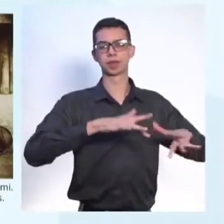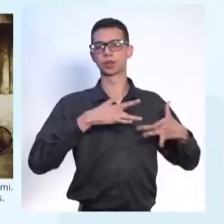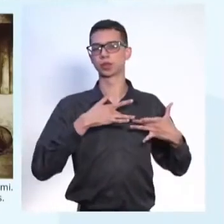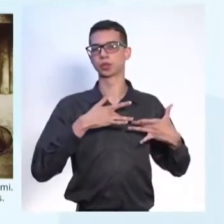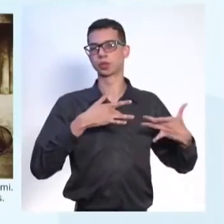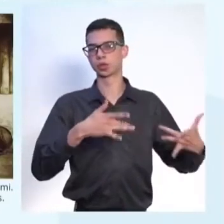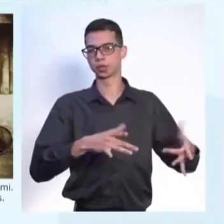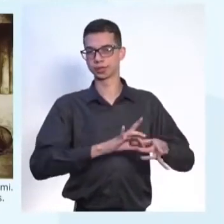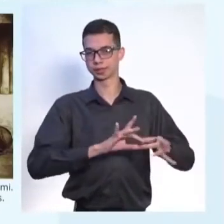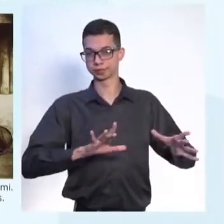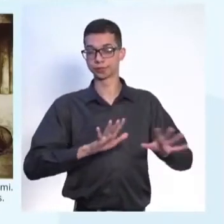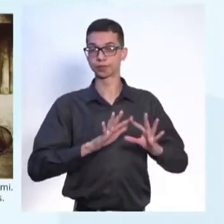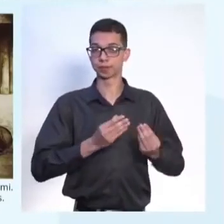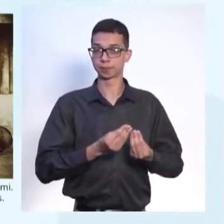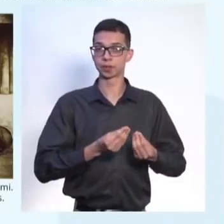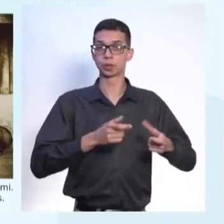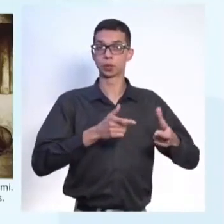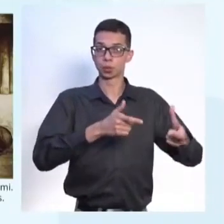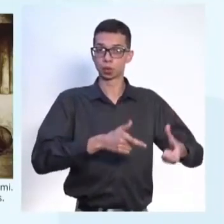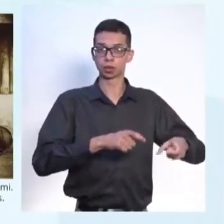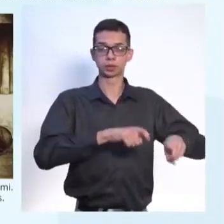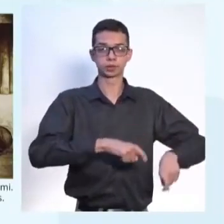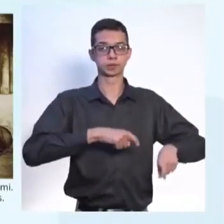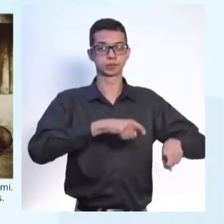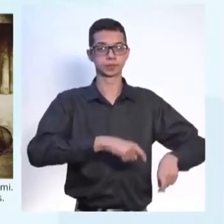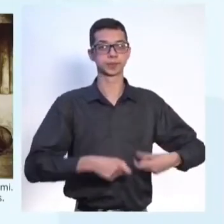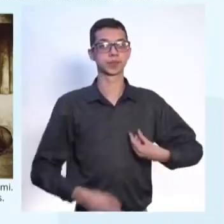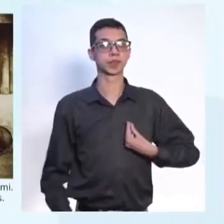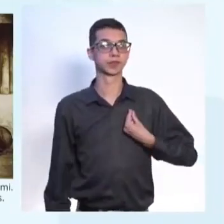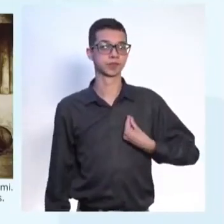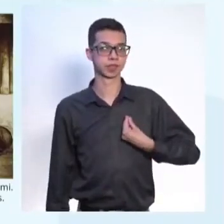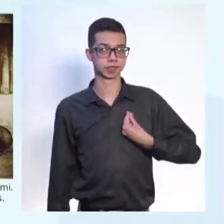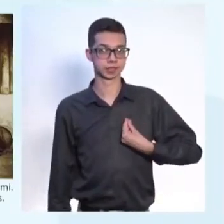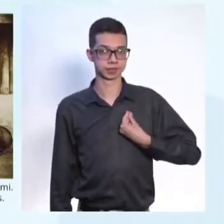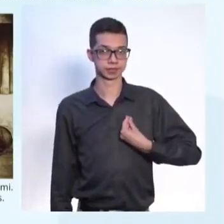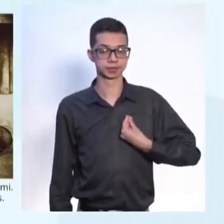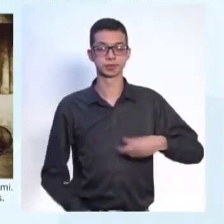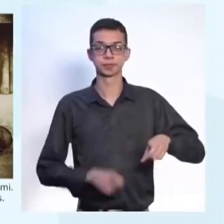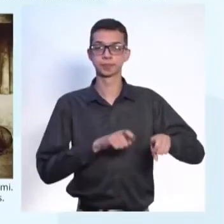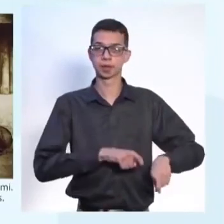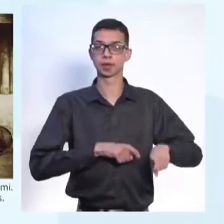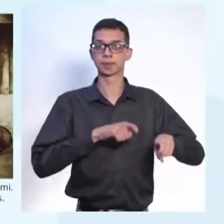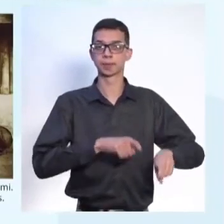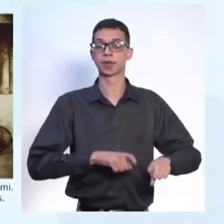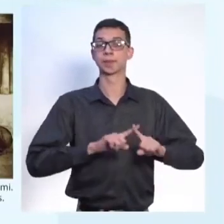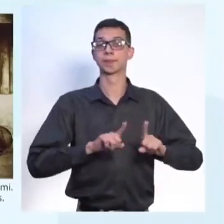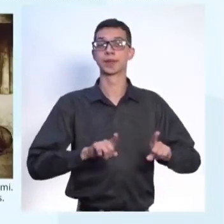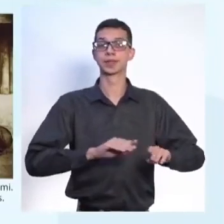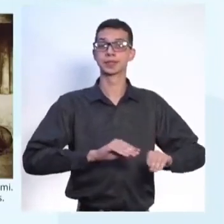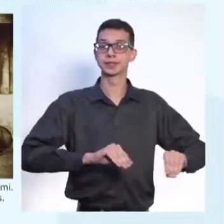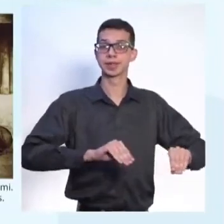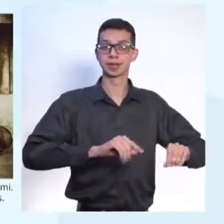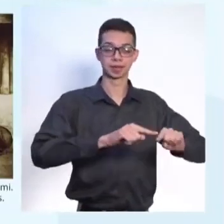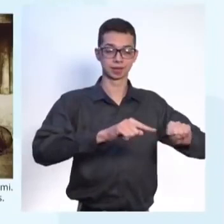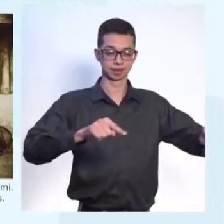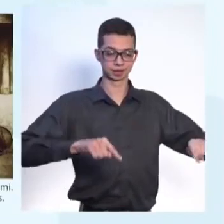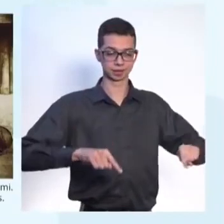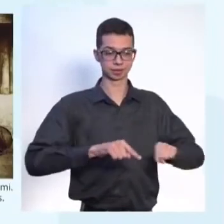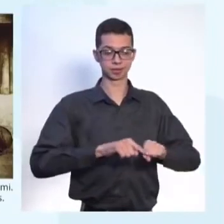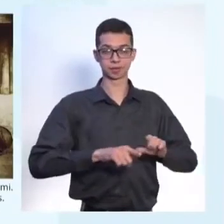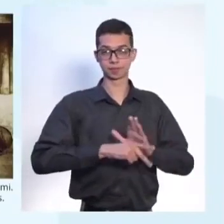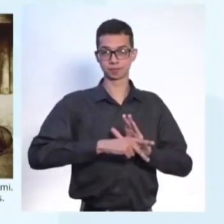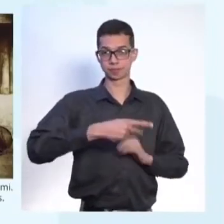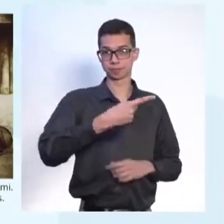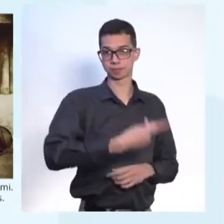produziam na terra, construíam a sua vida na terra, mas a terra não era propriamente deles, né? Pertencia